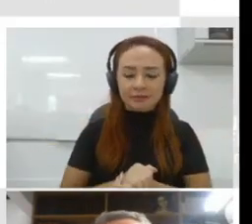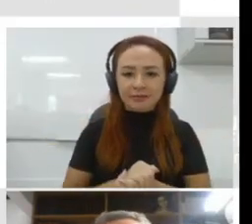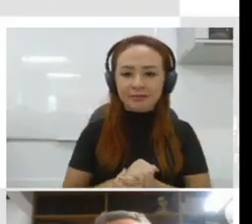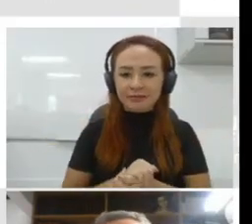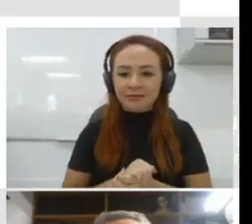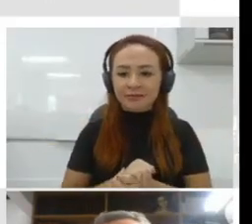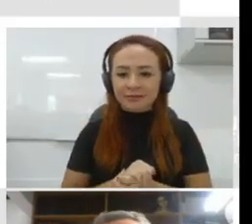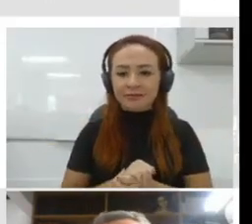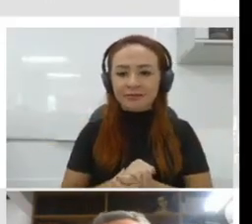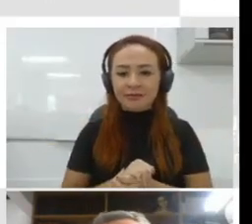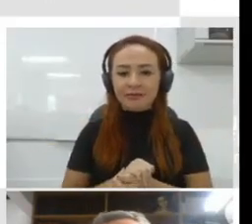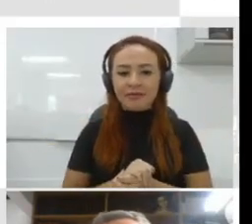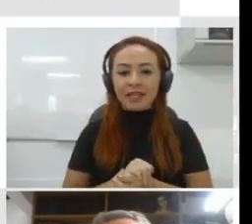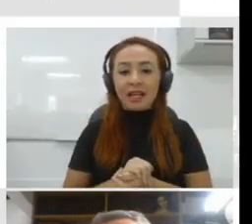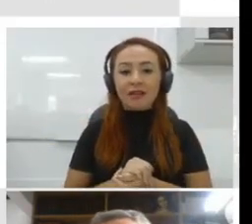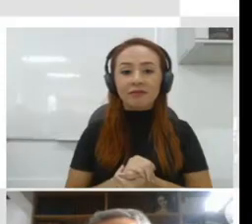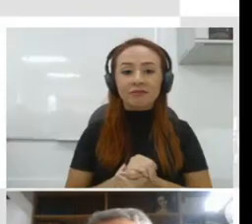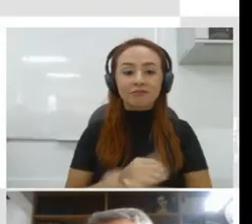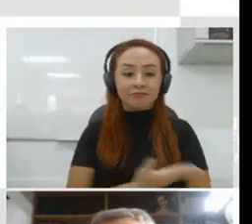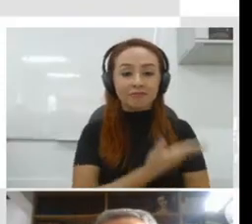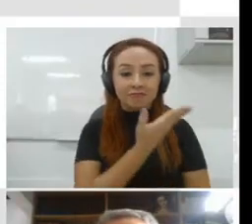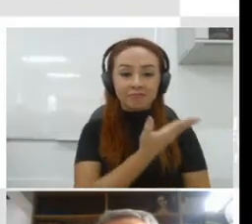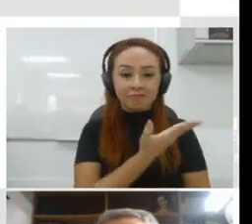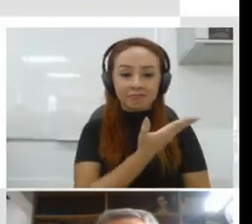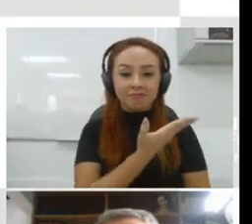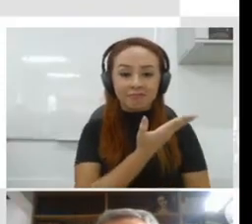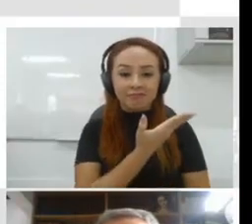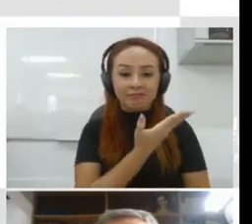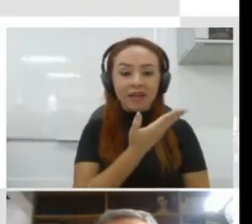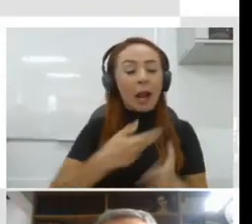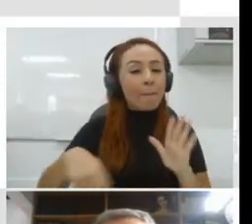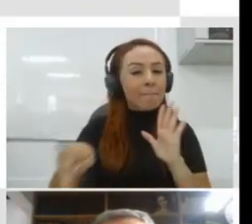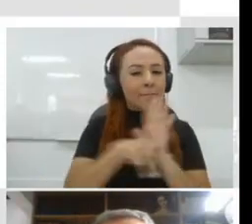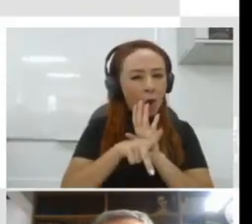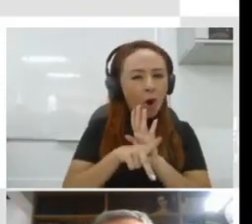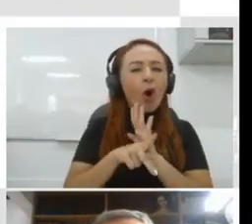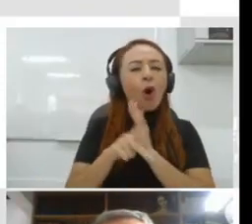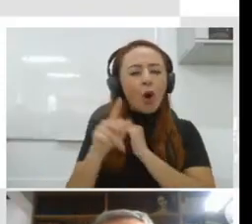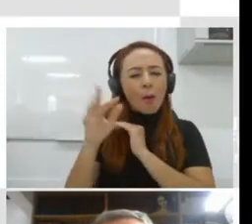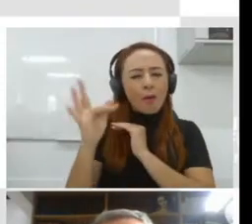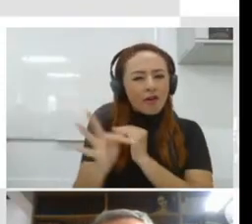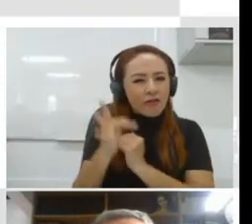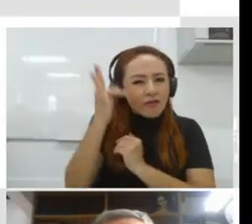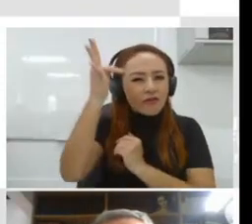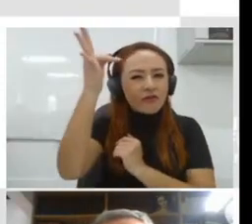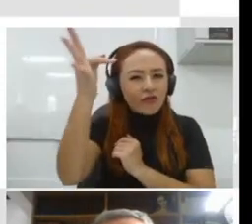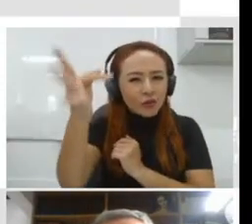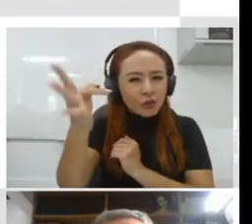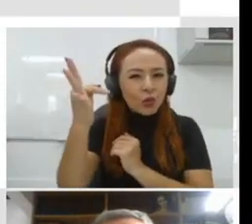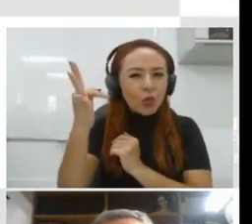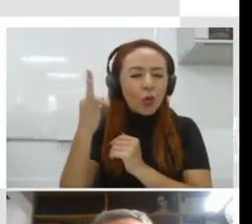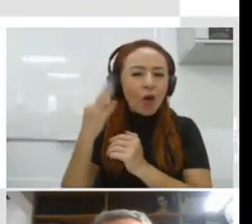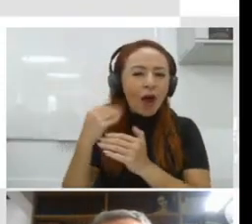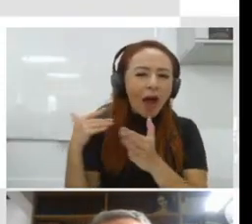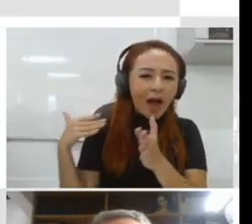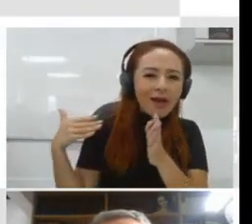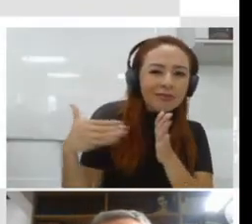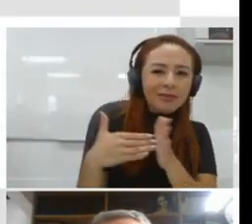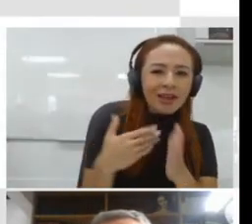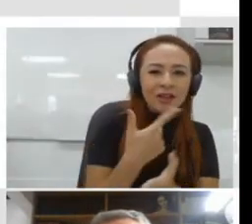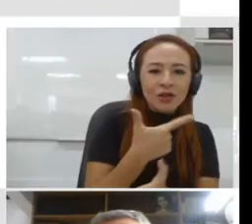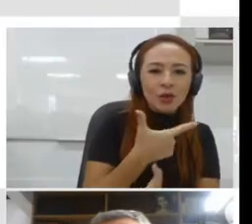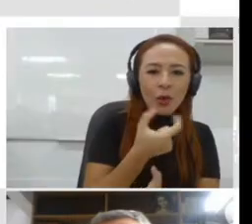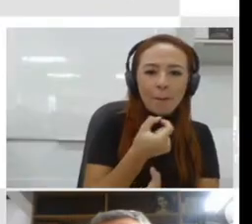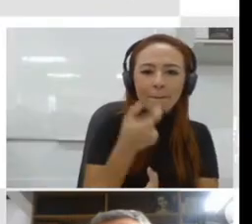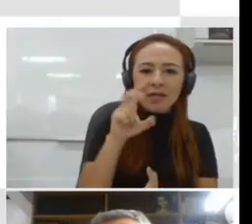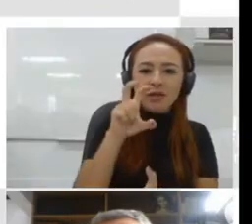estamos mostrando também o quê? Também as projeções até 2050. Né? Então, basicamente, é o mesmo formato que vocês têm aqui, só